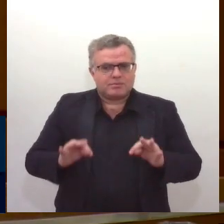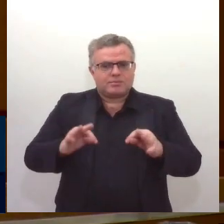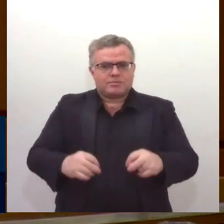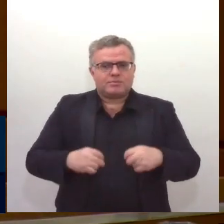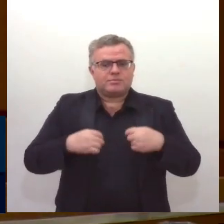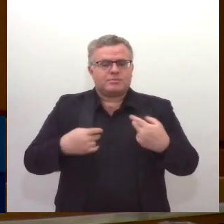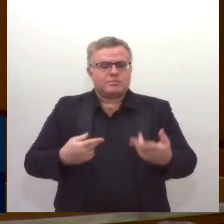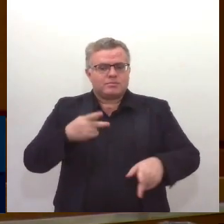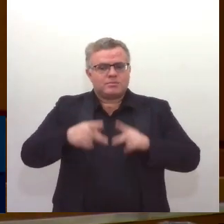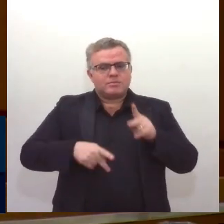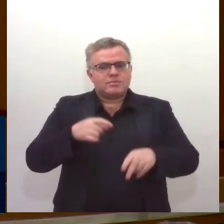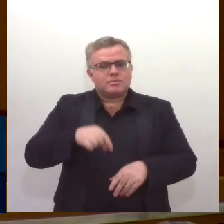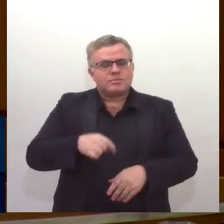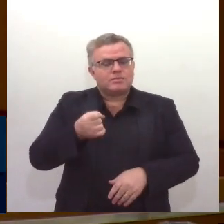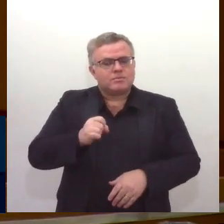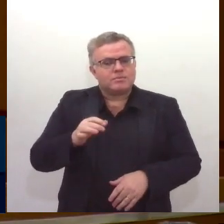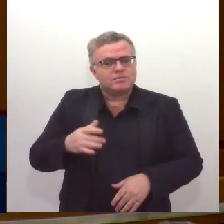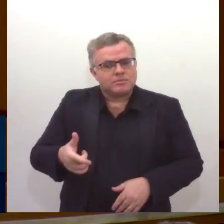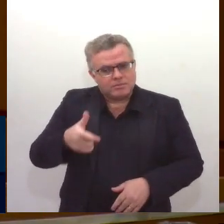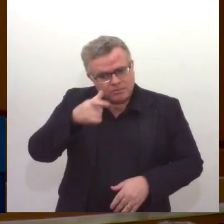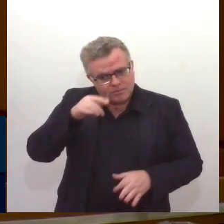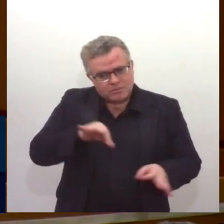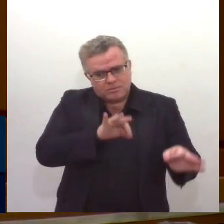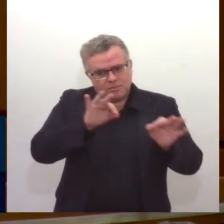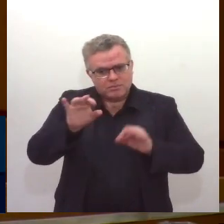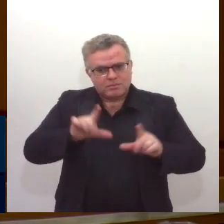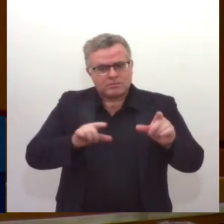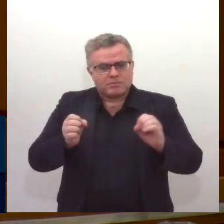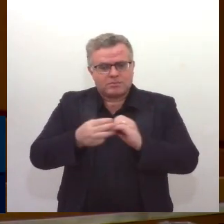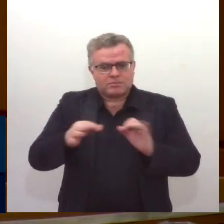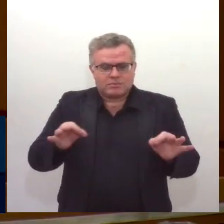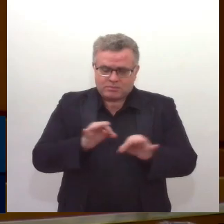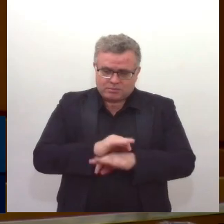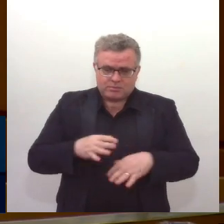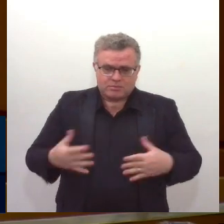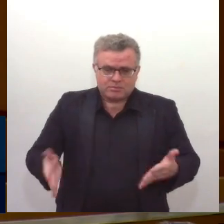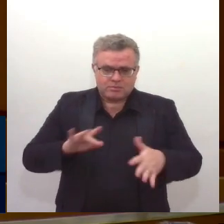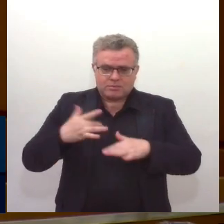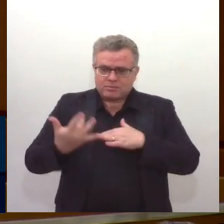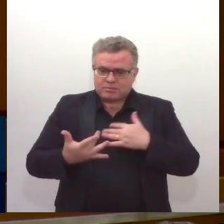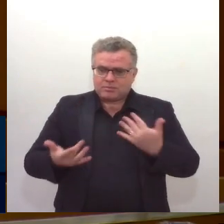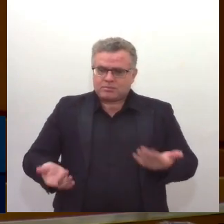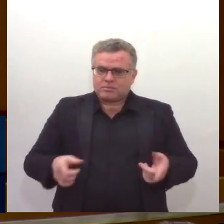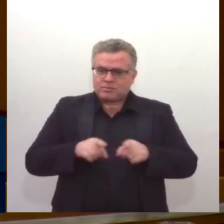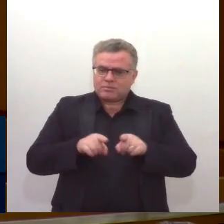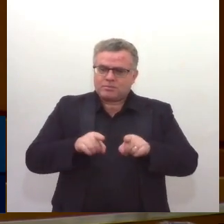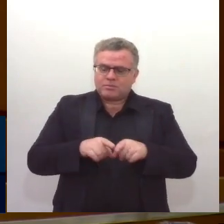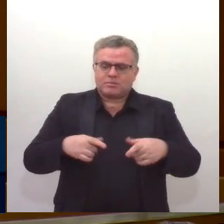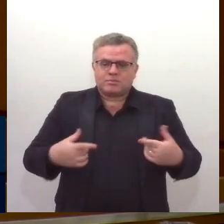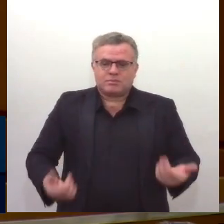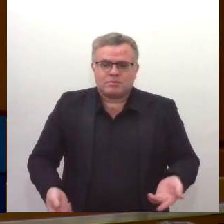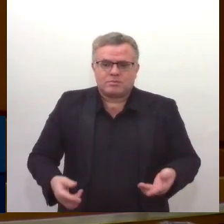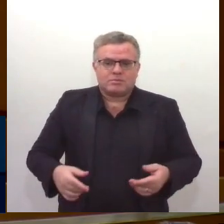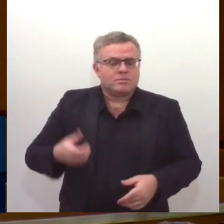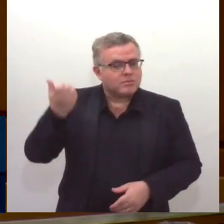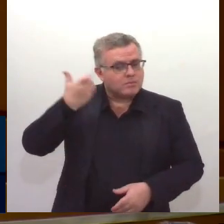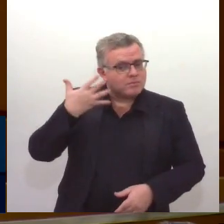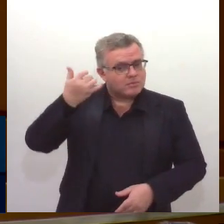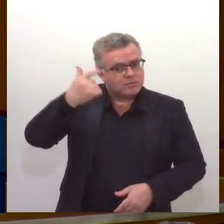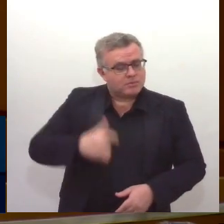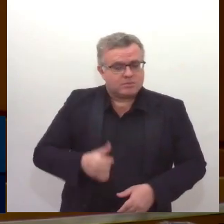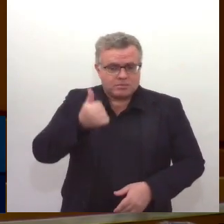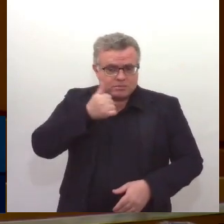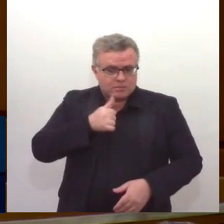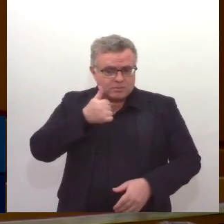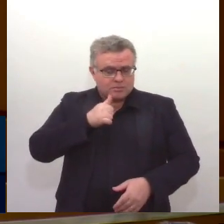TV Alese e pelas redes sociais. Vou fazer minha descrição, sou uma mulher trans, cor de pele branca,